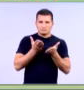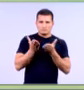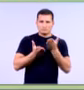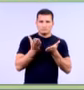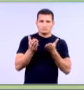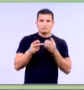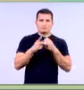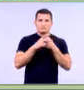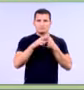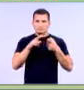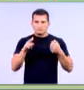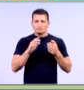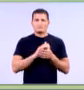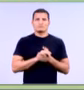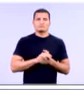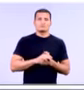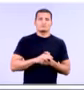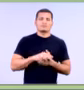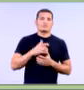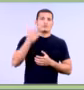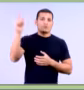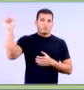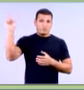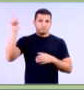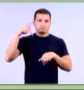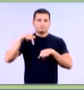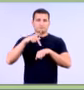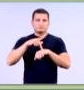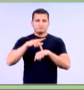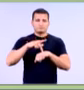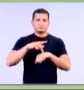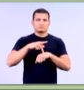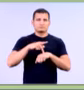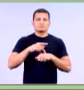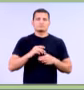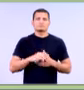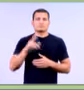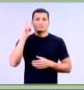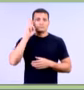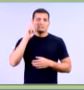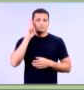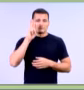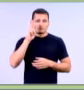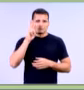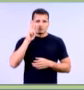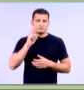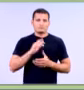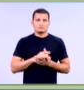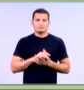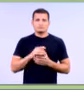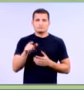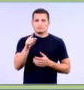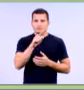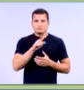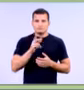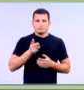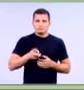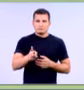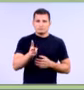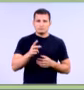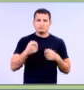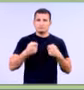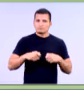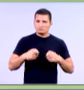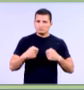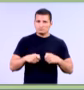para ministérios, né, exteriores, ok? Lembrando que você sempre